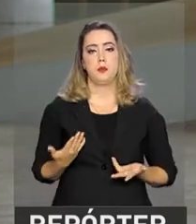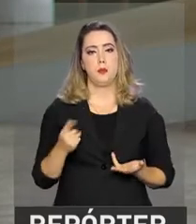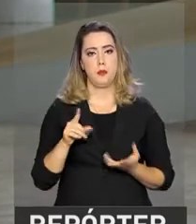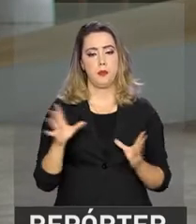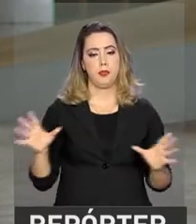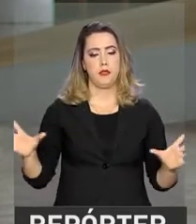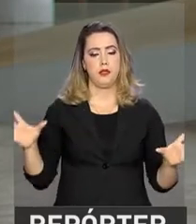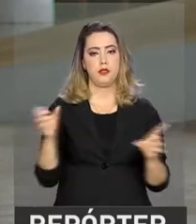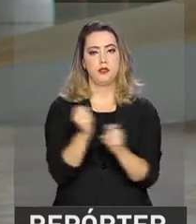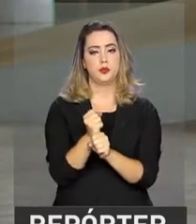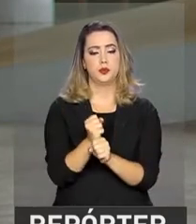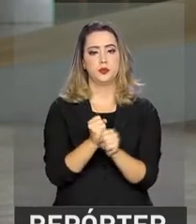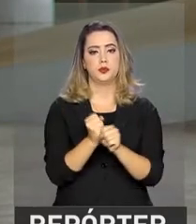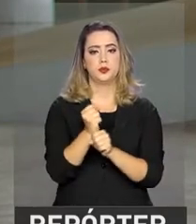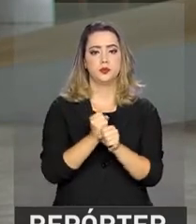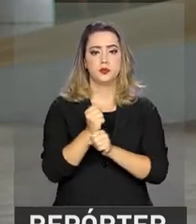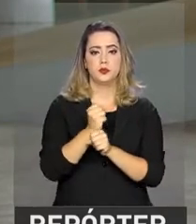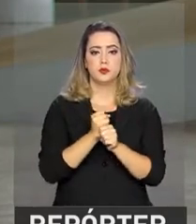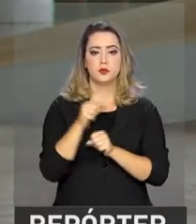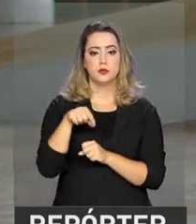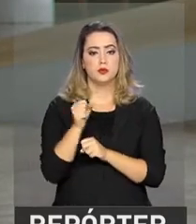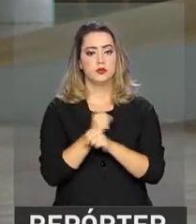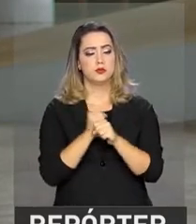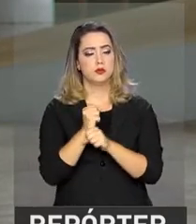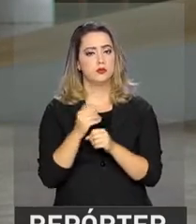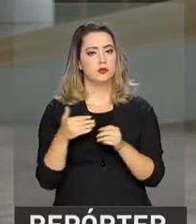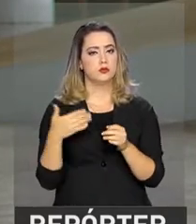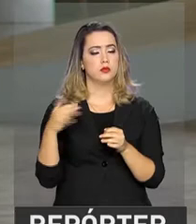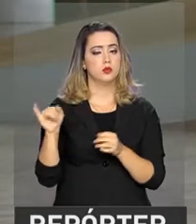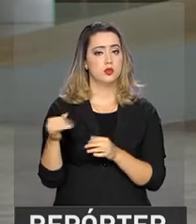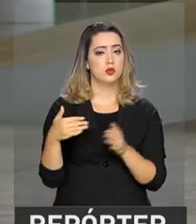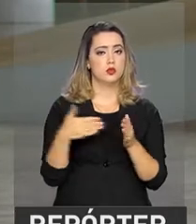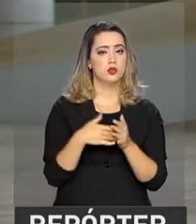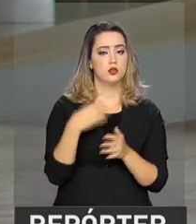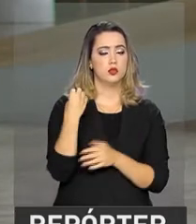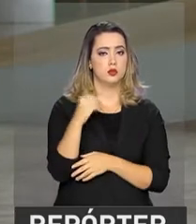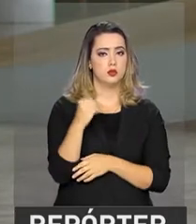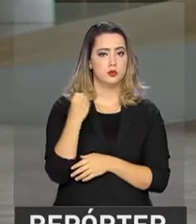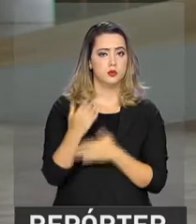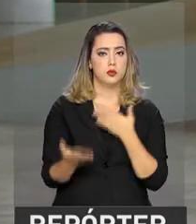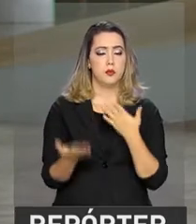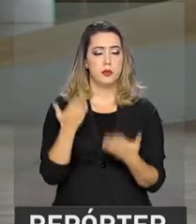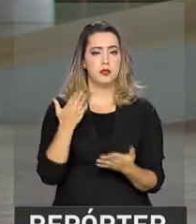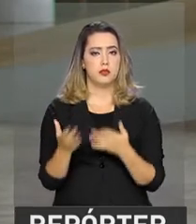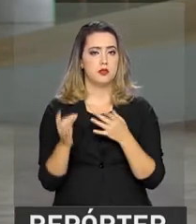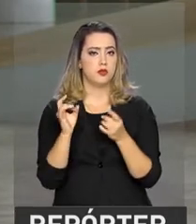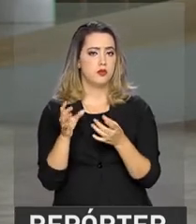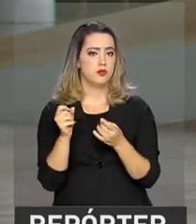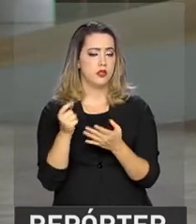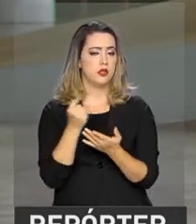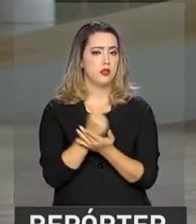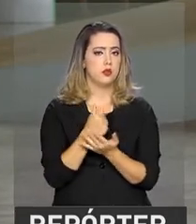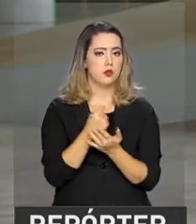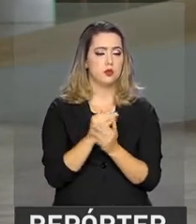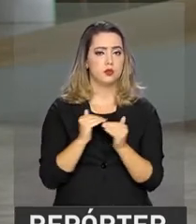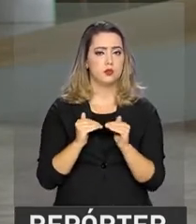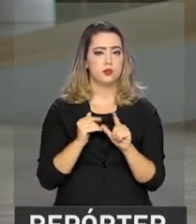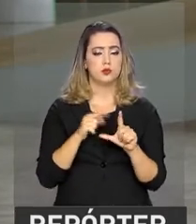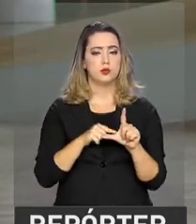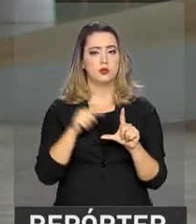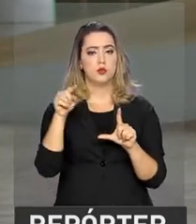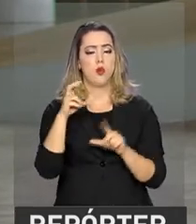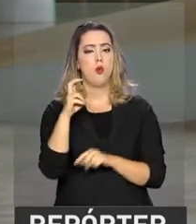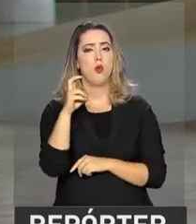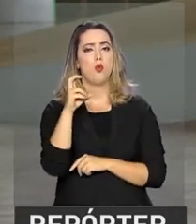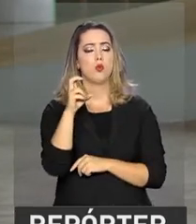acumulado do ano de 2017 de janeiro a outubro a balança comercial tem um saldo positivo de 58